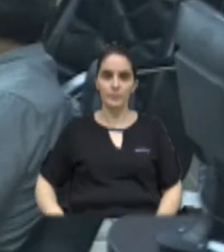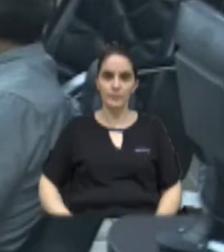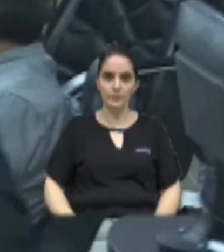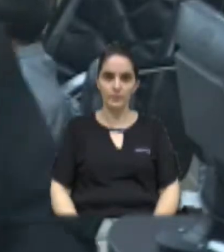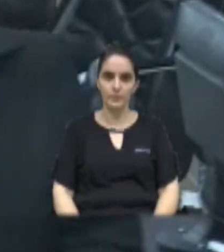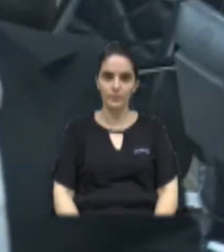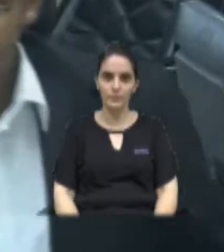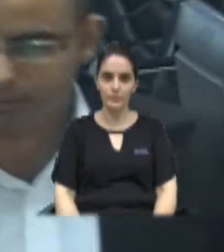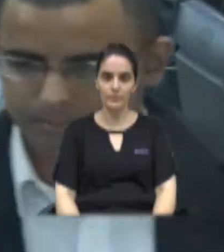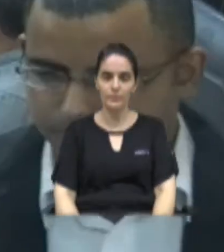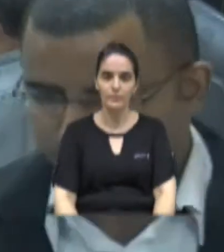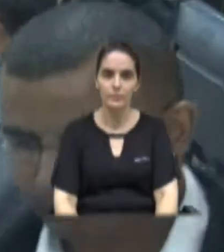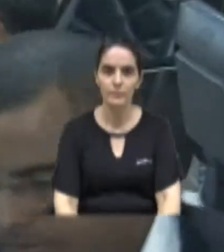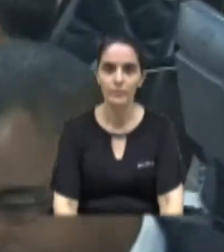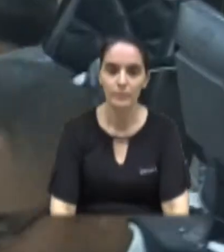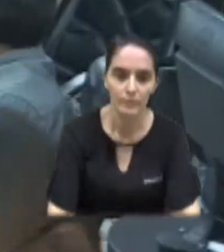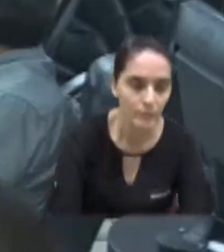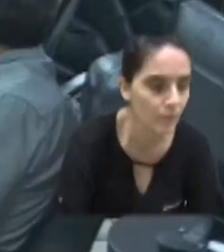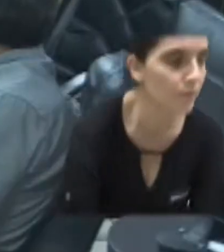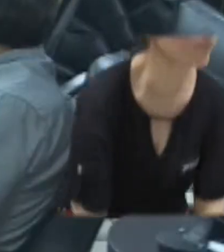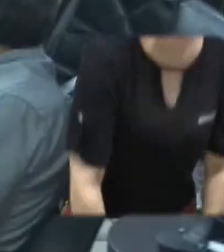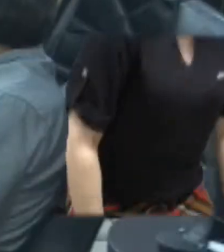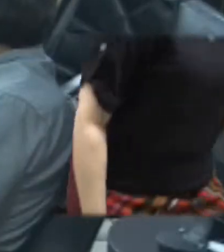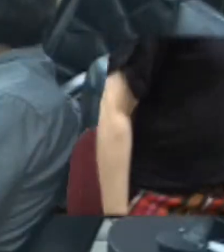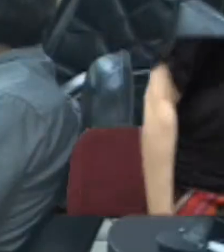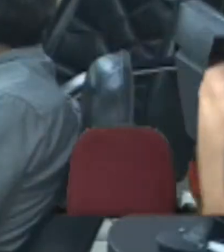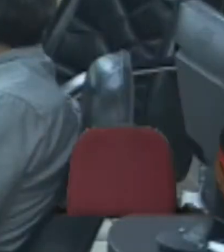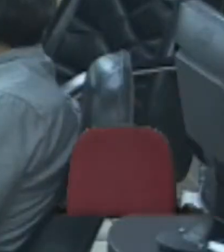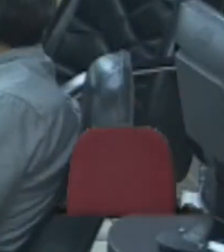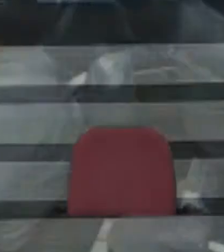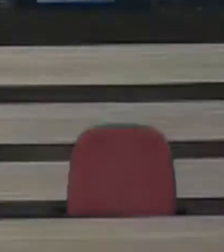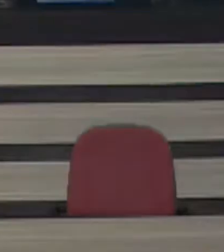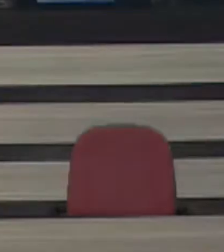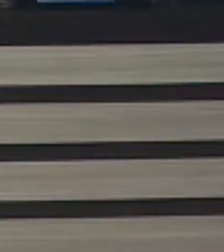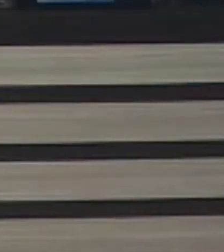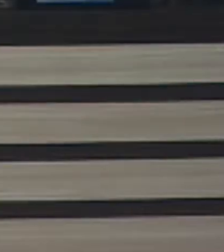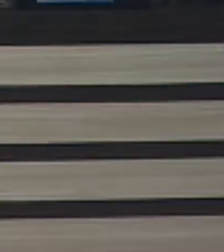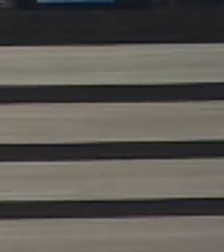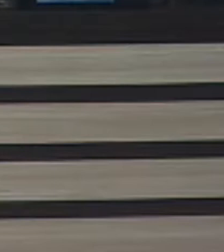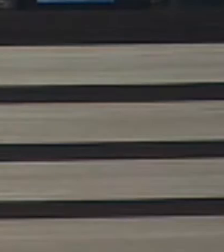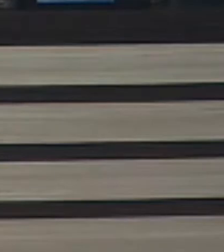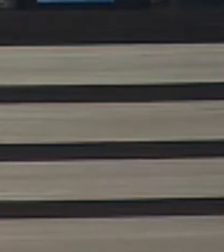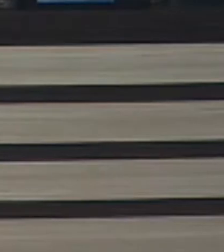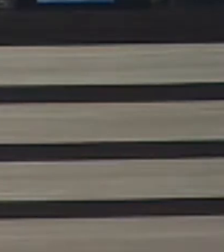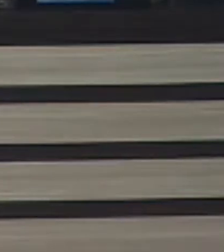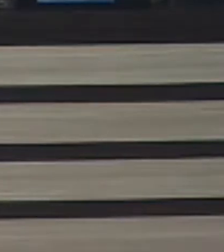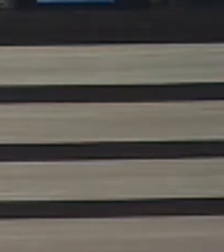mais algum vereador deseja discutir? Com a palavra, o vereador Marco Xavier.